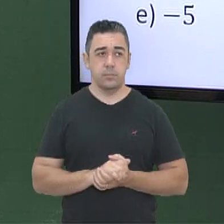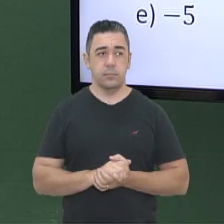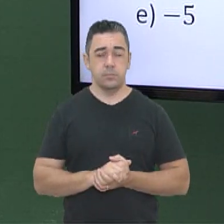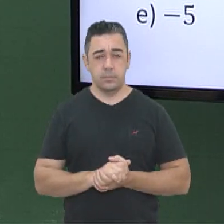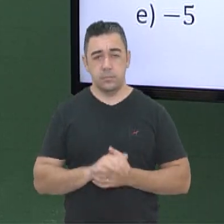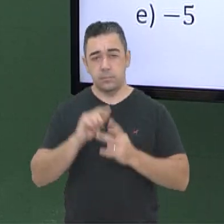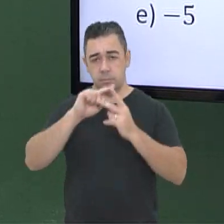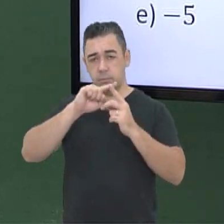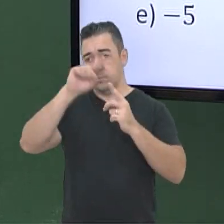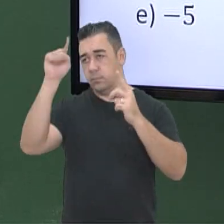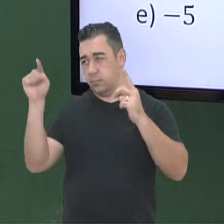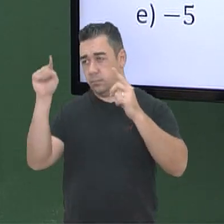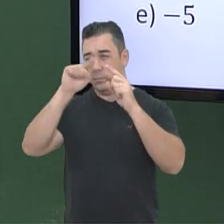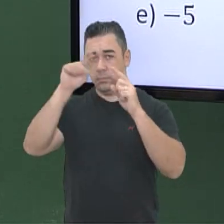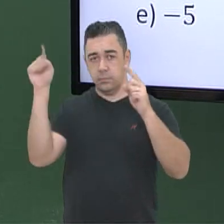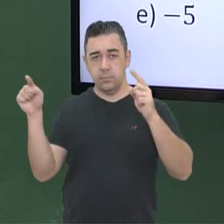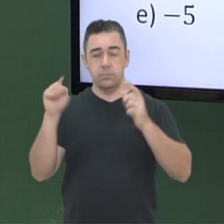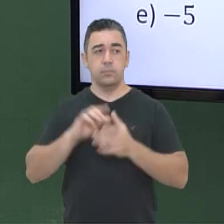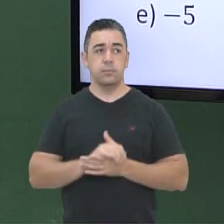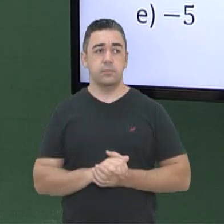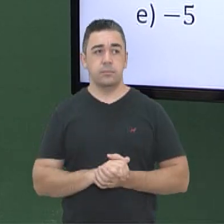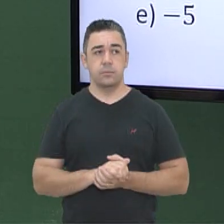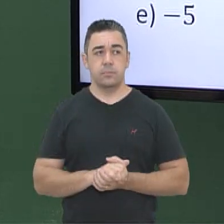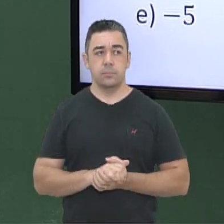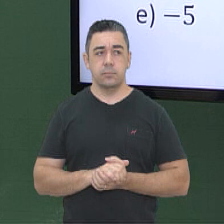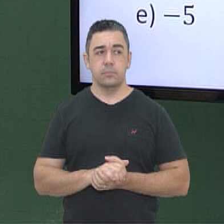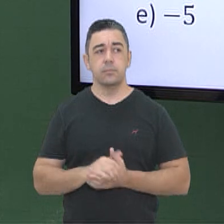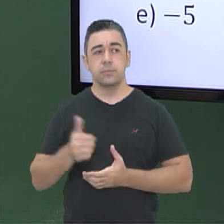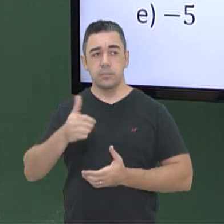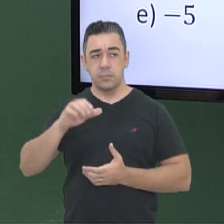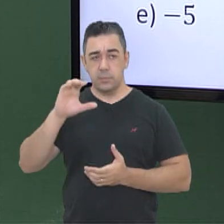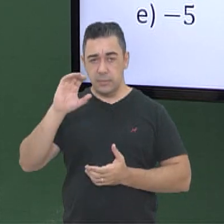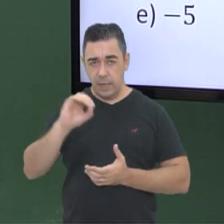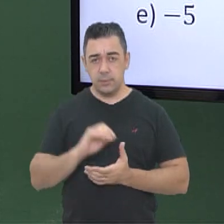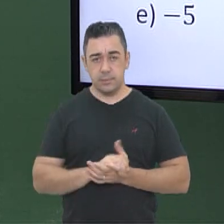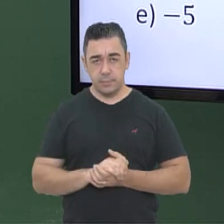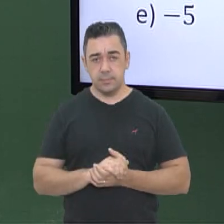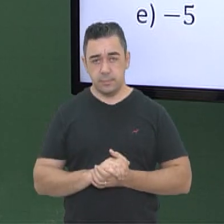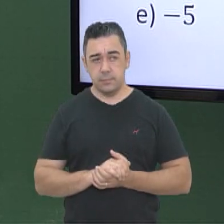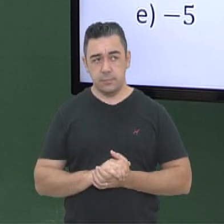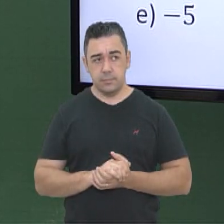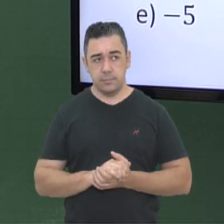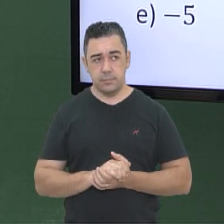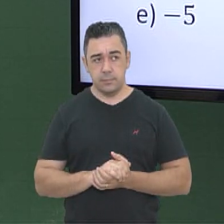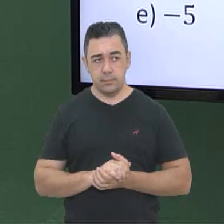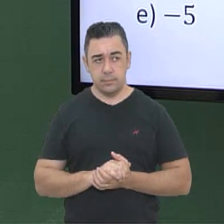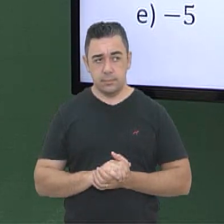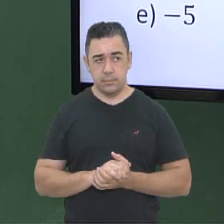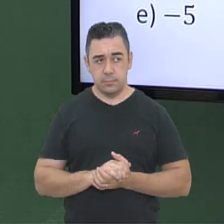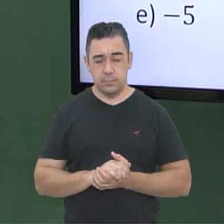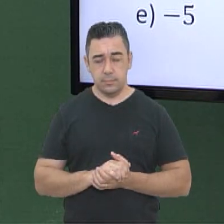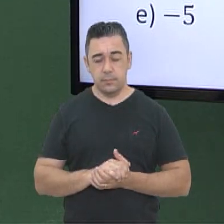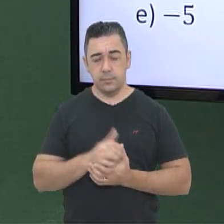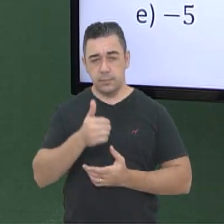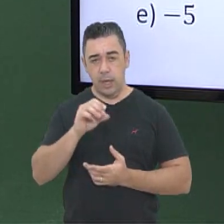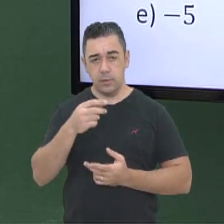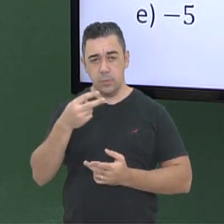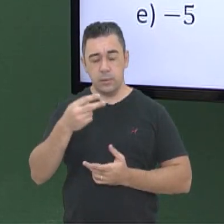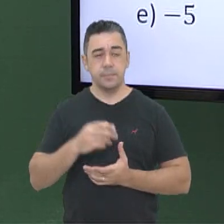esse e esse vezes esse. Raiz de 10 vezes raiz de 10 vai ficar raiz de 10 ao